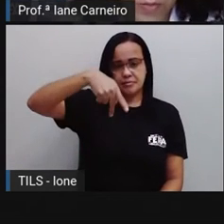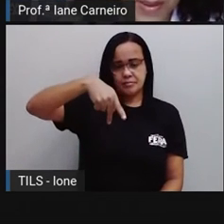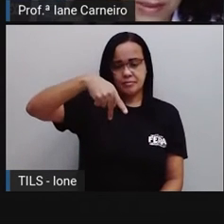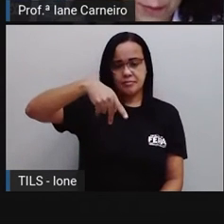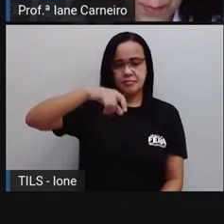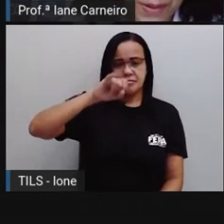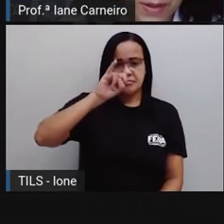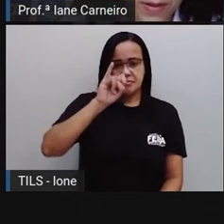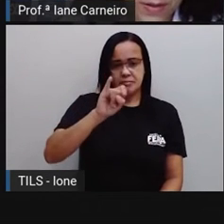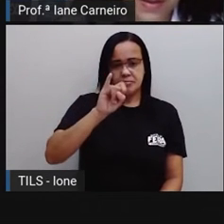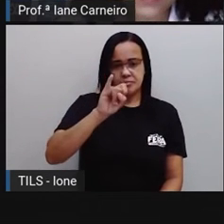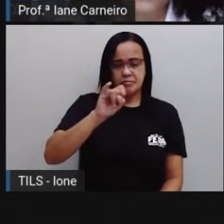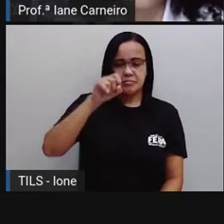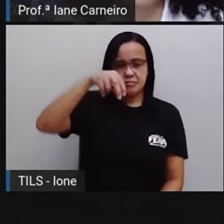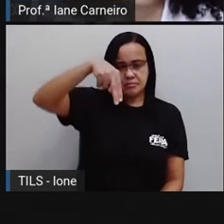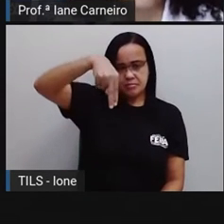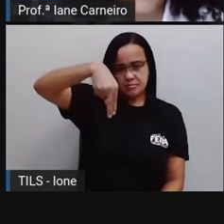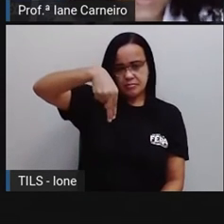Ó, como é que se abre o PIN?